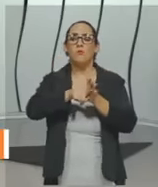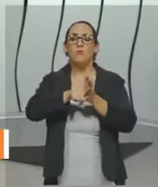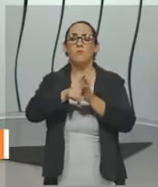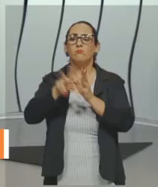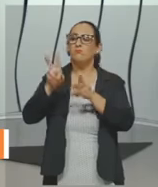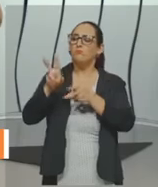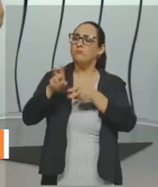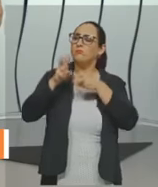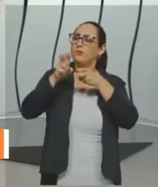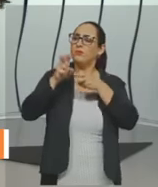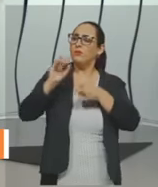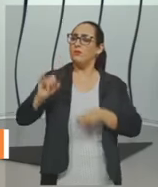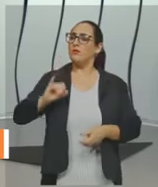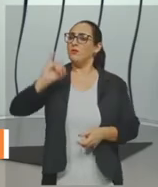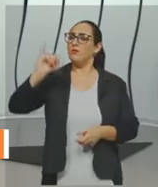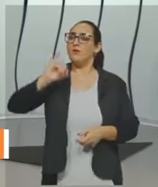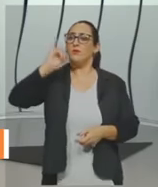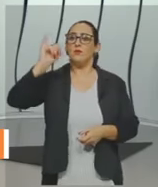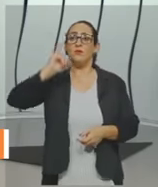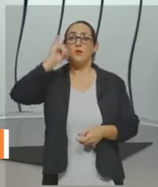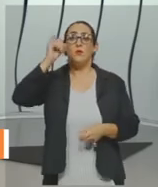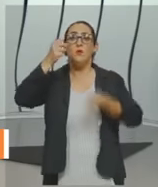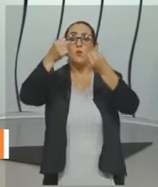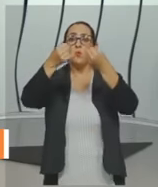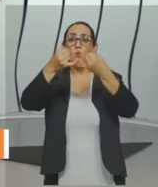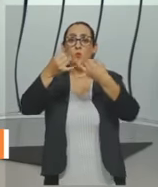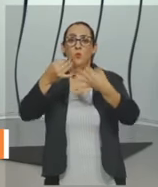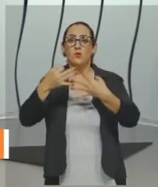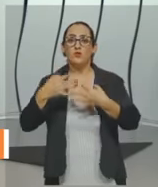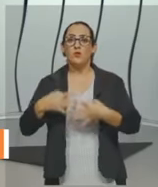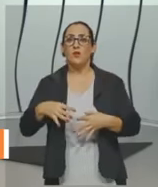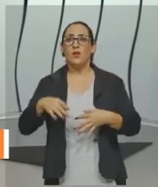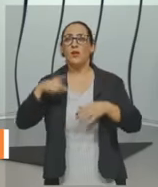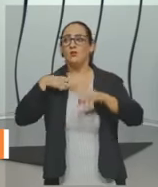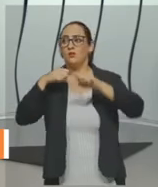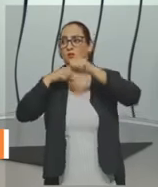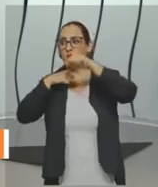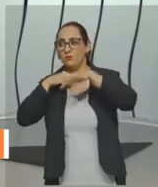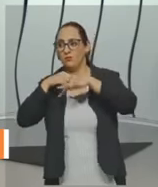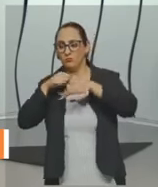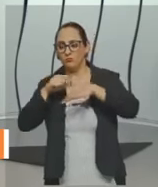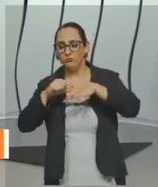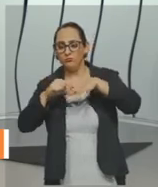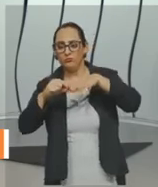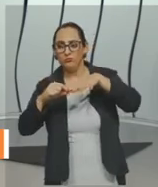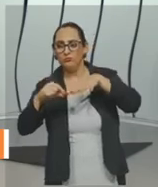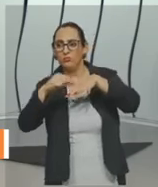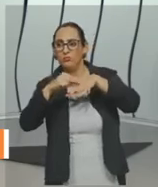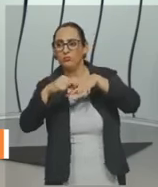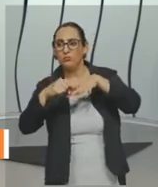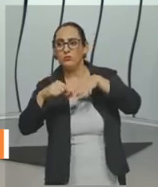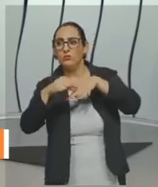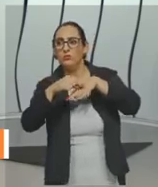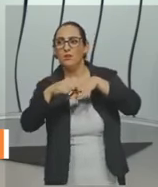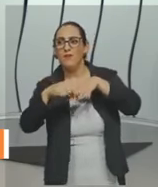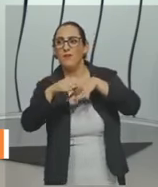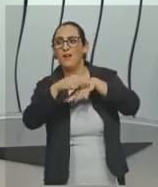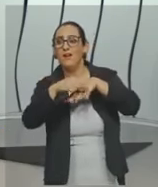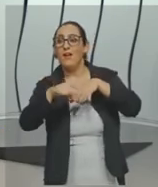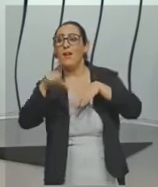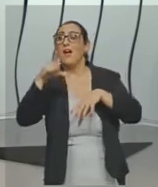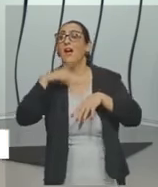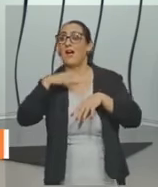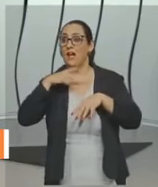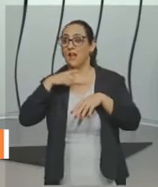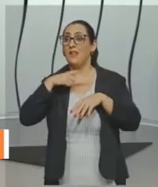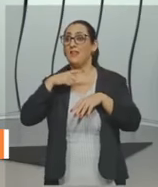importante a quantidade de neurônios que nós temos na região do córtex cerebral. Nós temos mais neurônios na